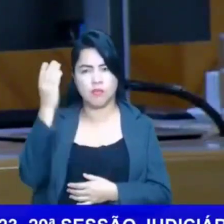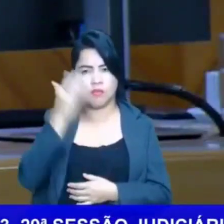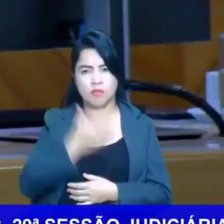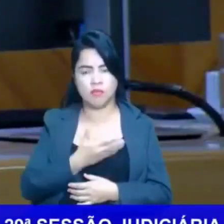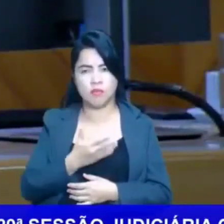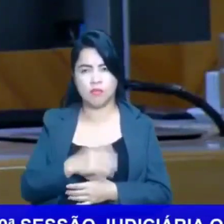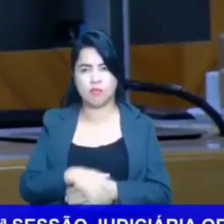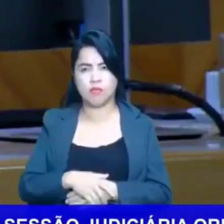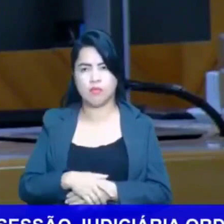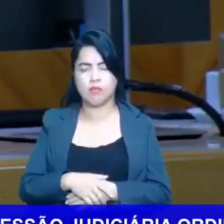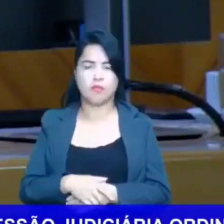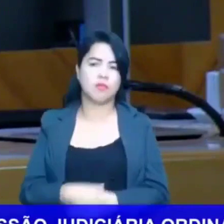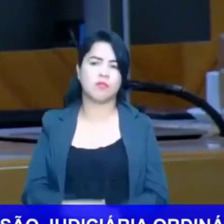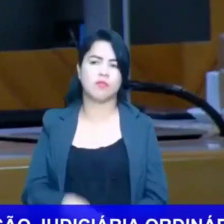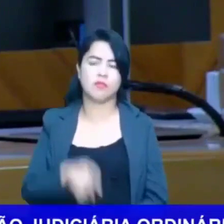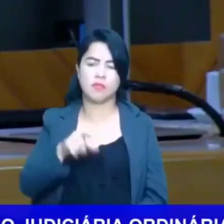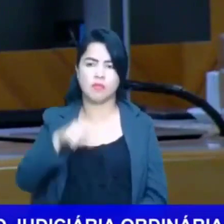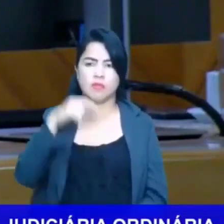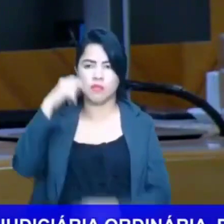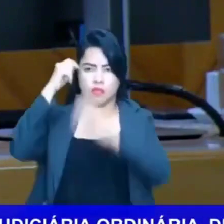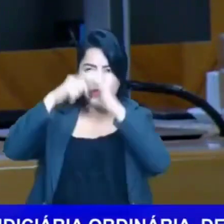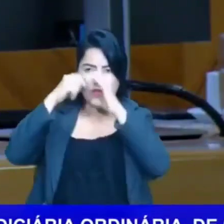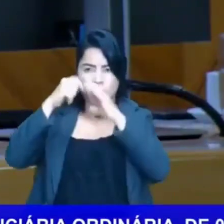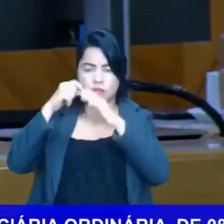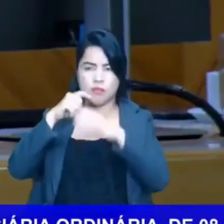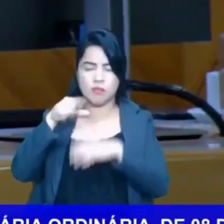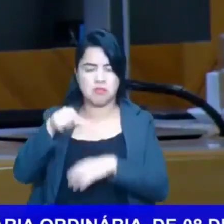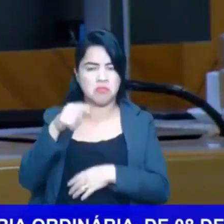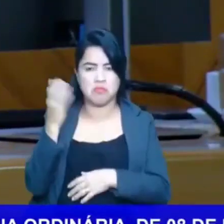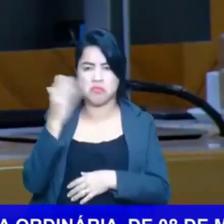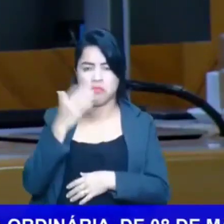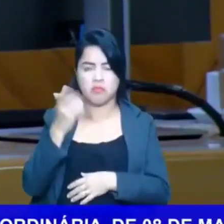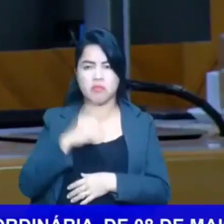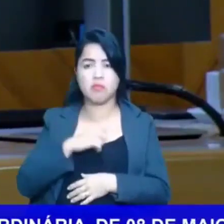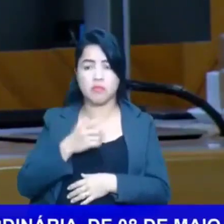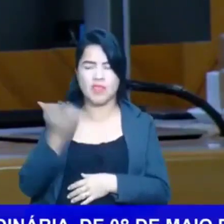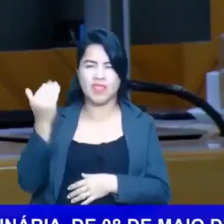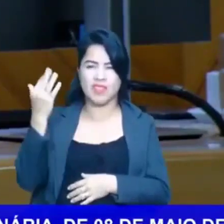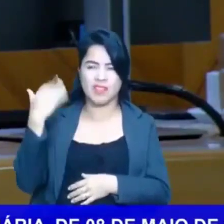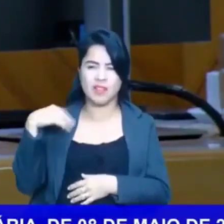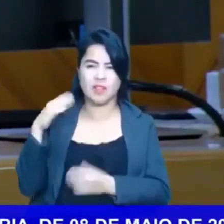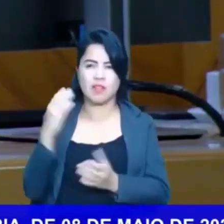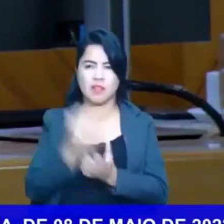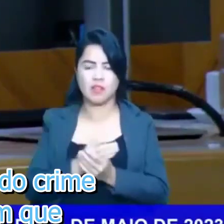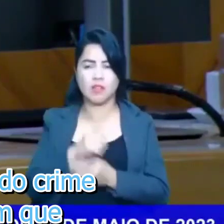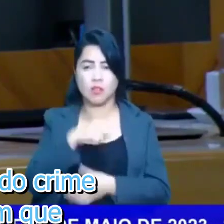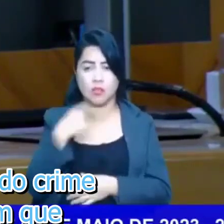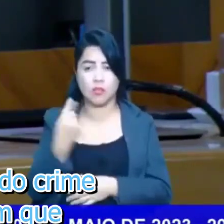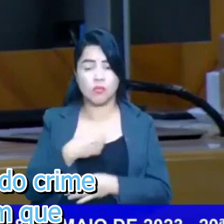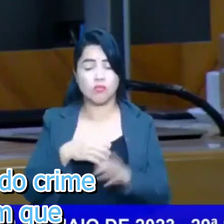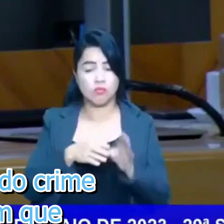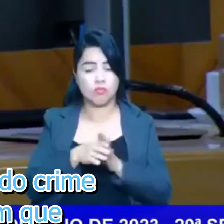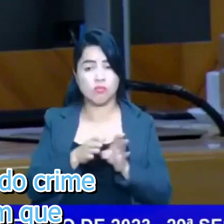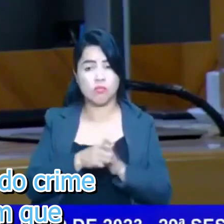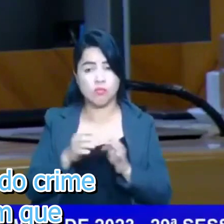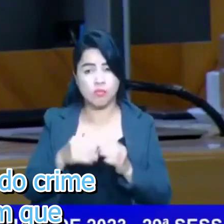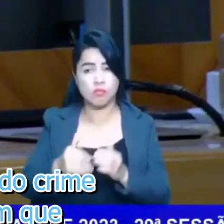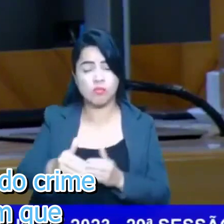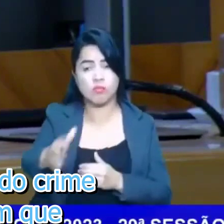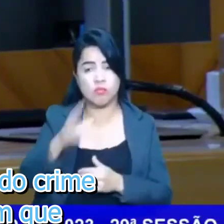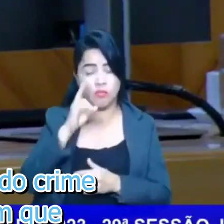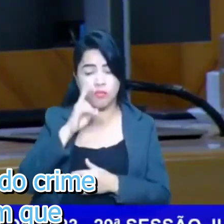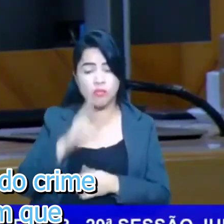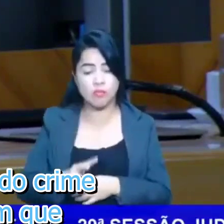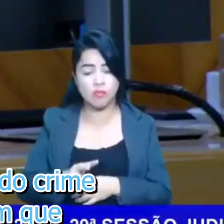do desembargador Carmo Antônio, naqueles outros processos, inclusive alguns Nós instruímos e levamos adiante e vimos